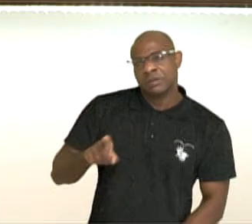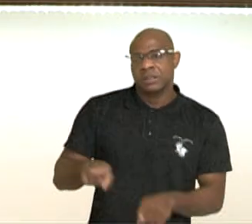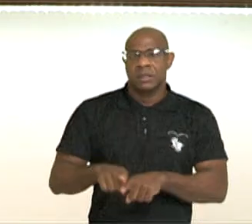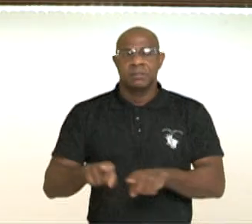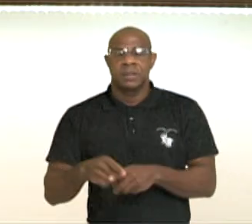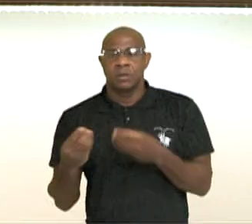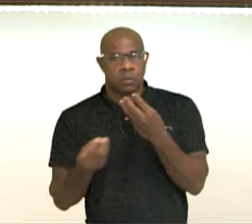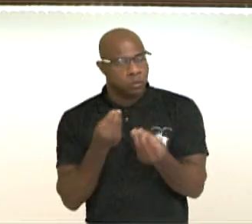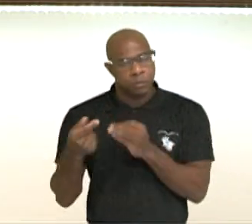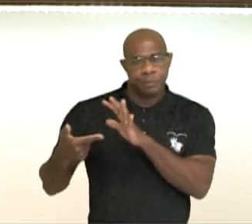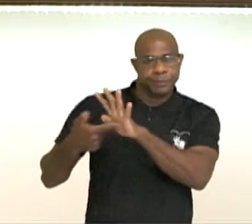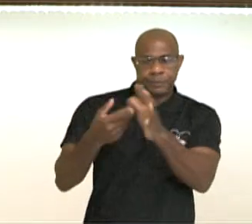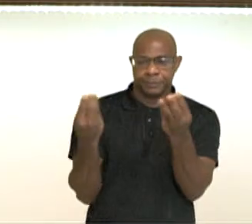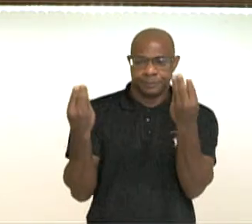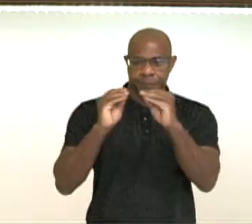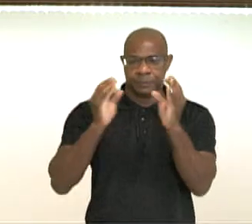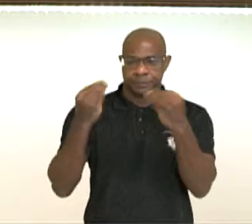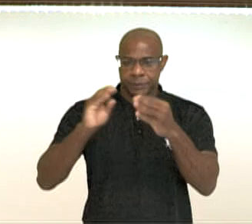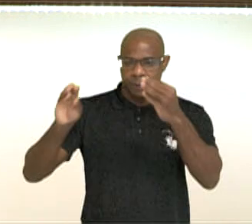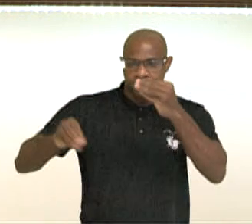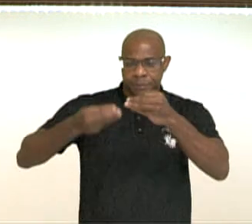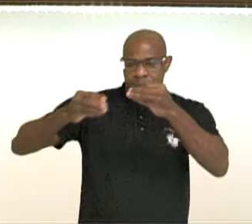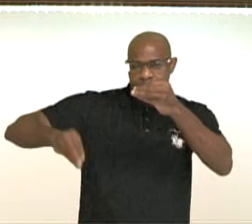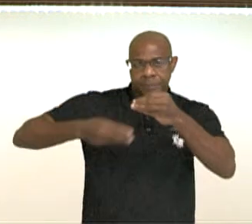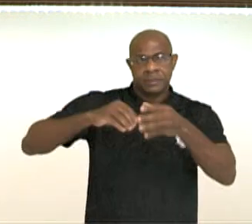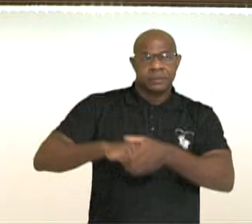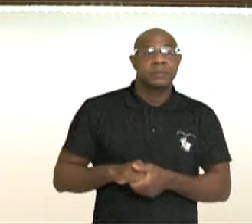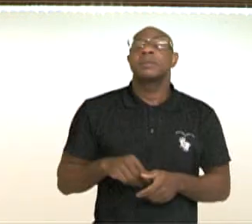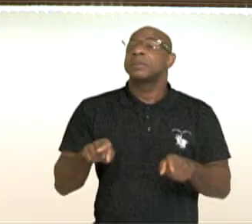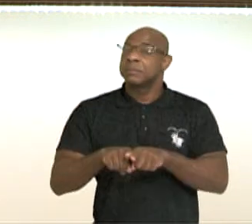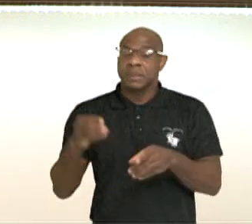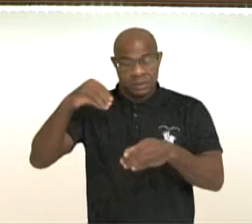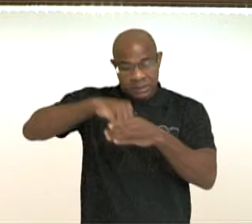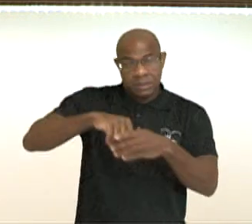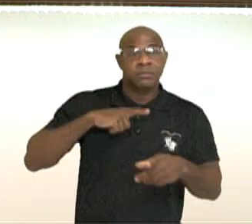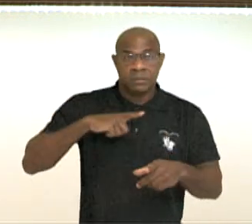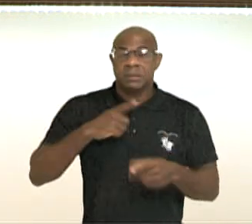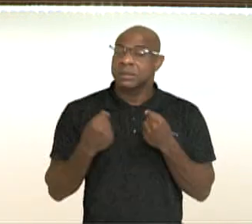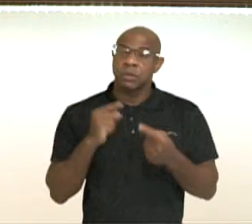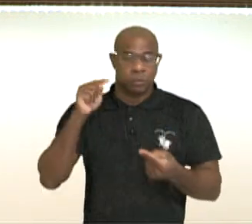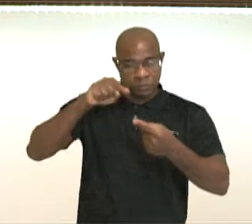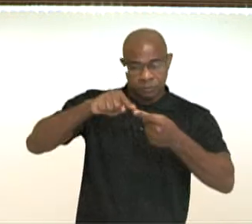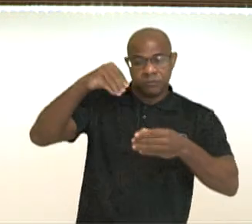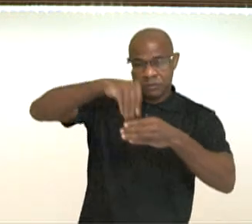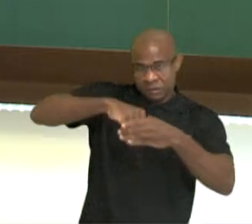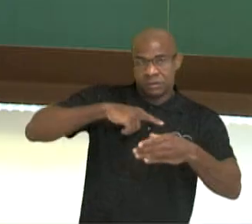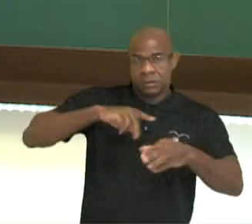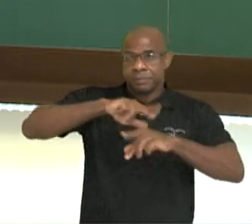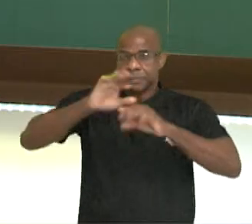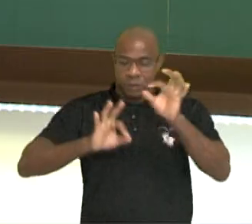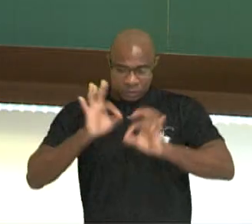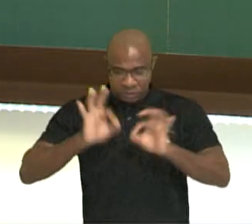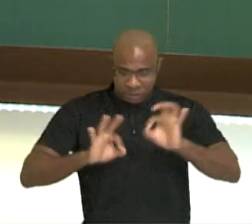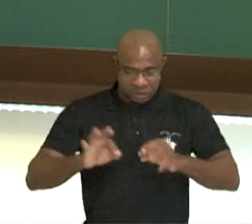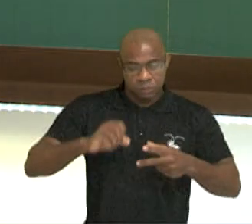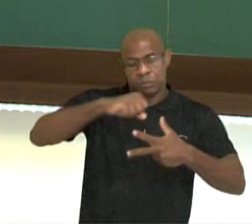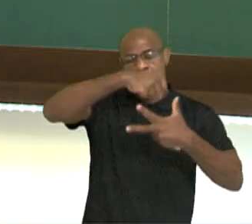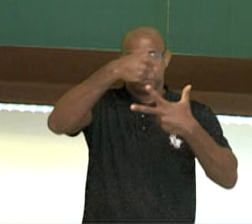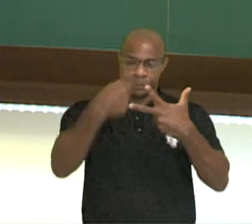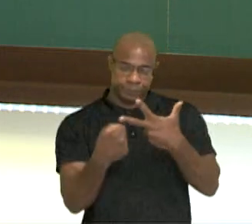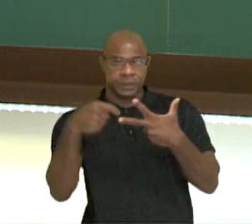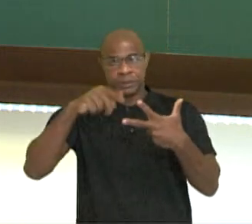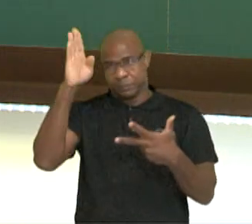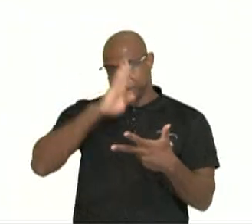deveres a serem acrescentados. Olha só, e é nela então que se estabelecem esses objetivos para a organização dos poderes